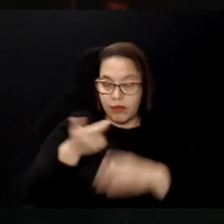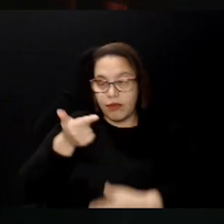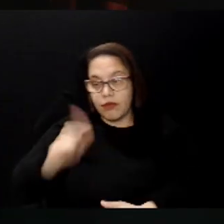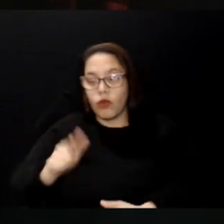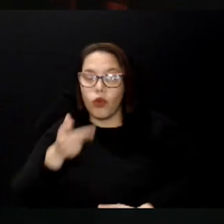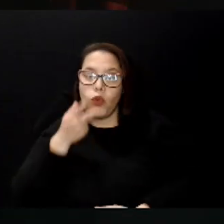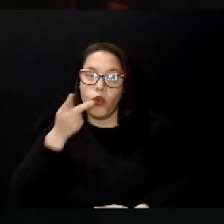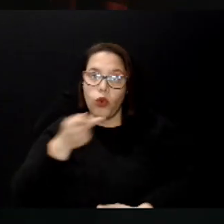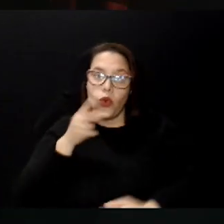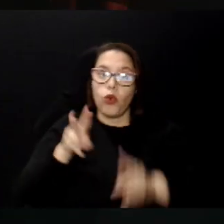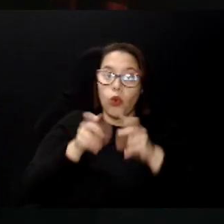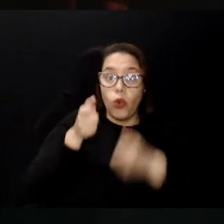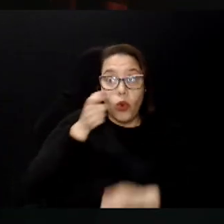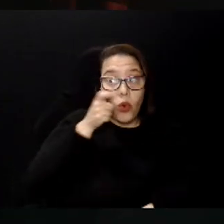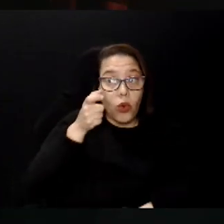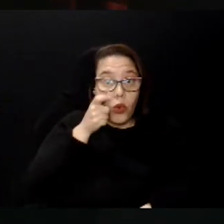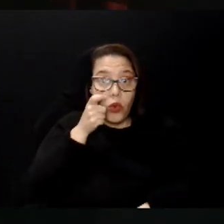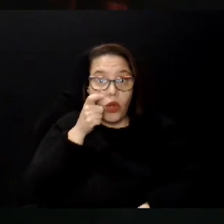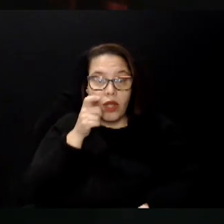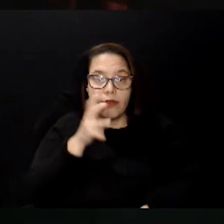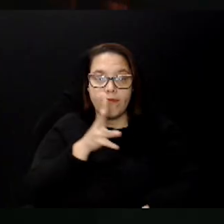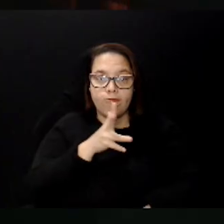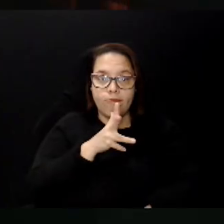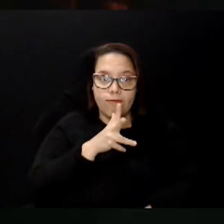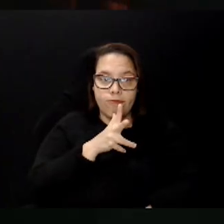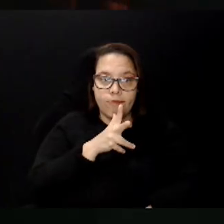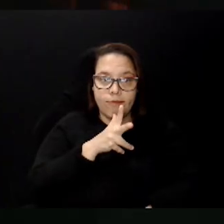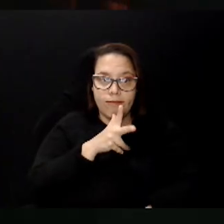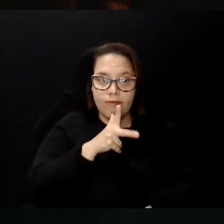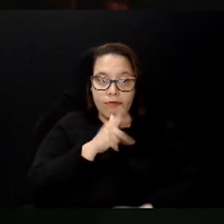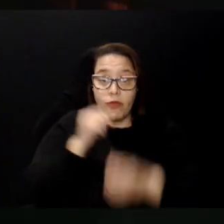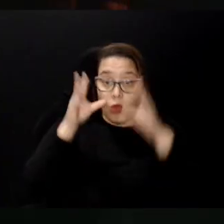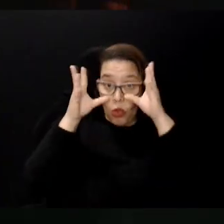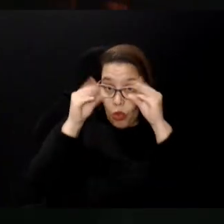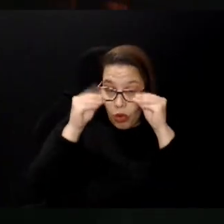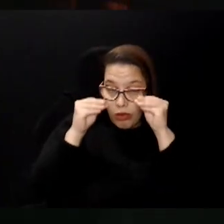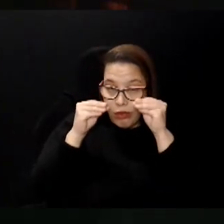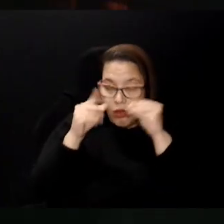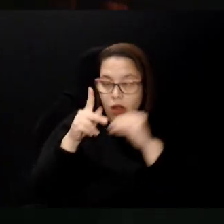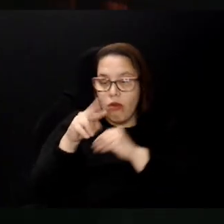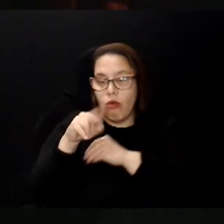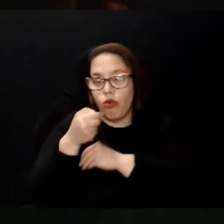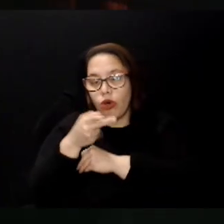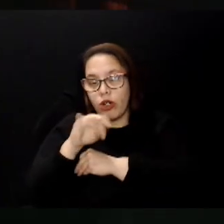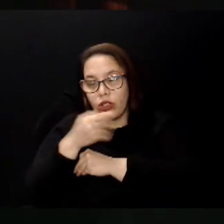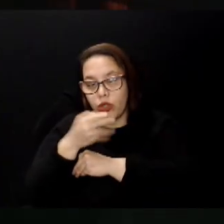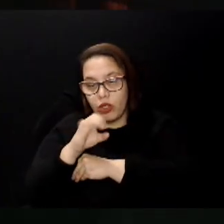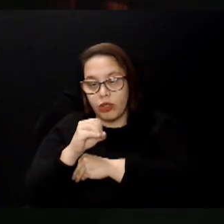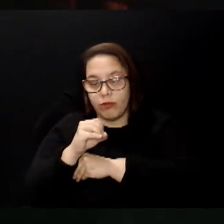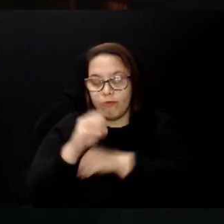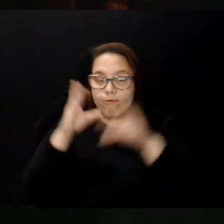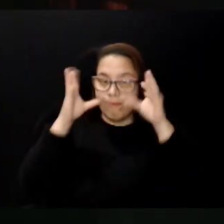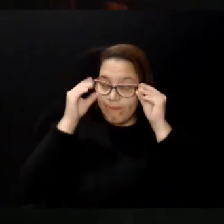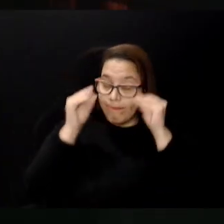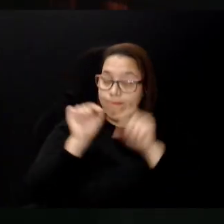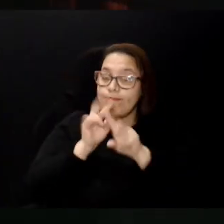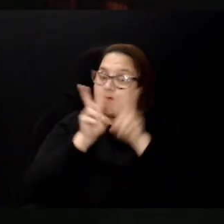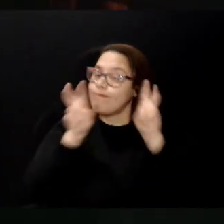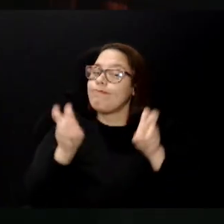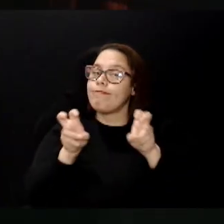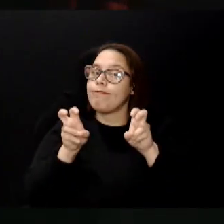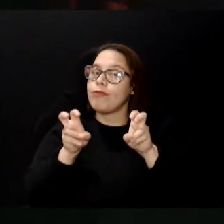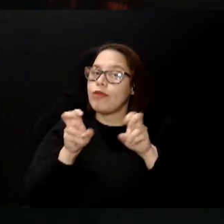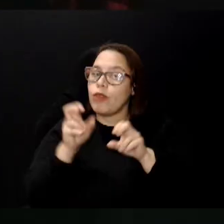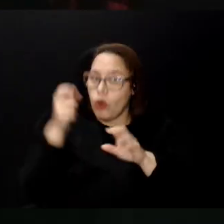a procrastinação noturna. Olha só, né, isso tem a ver também com a questão aí da inteligência artificial, das